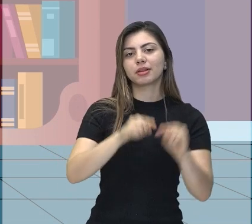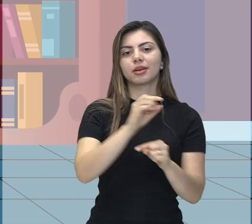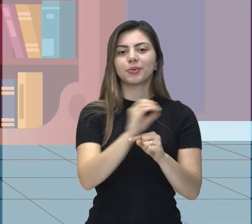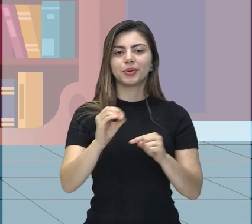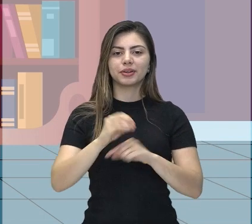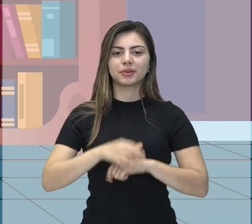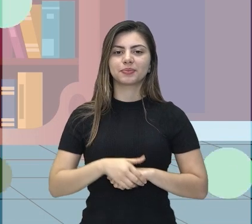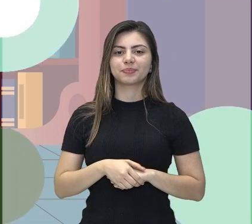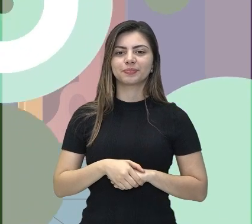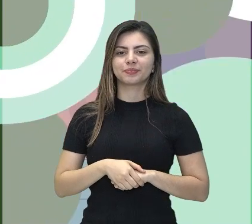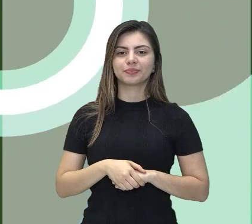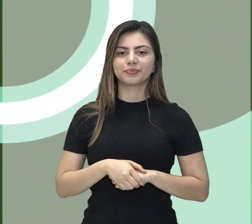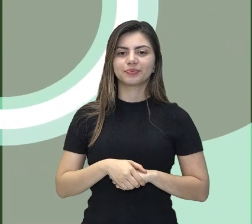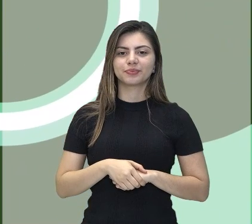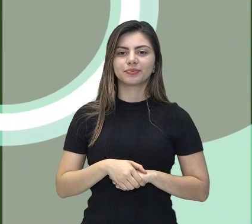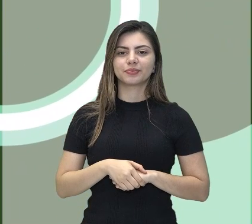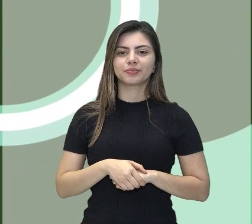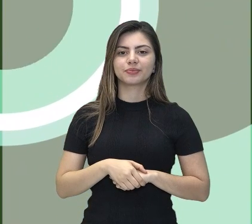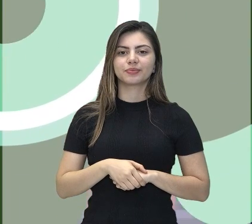orgânicos.